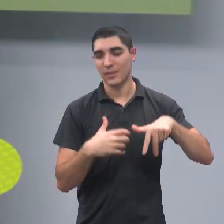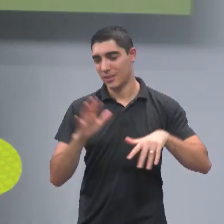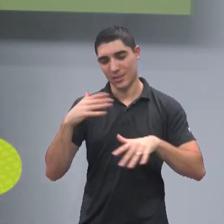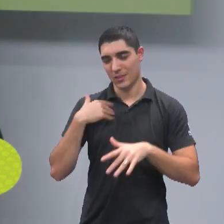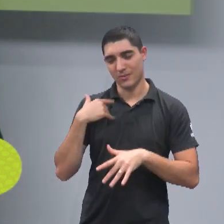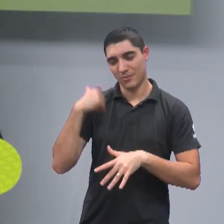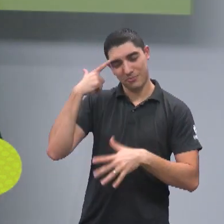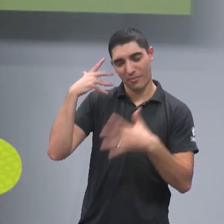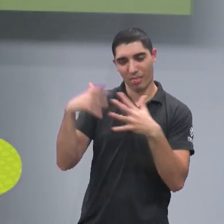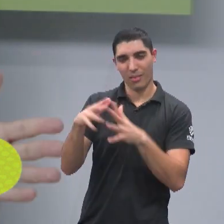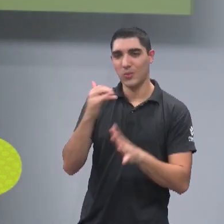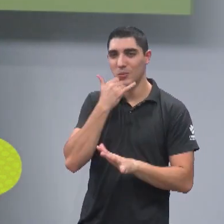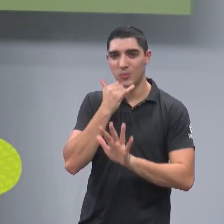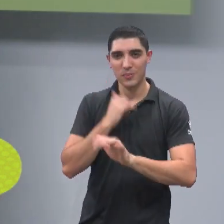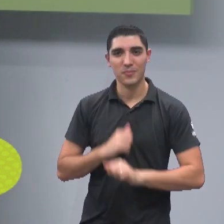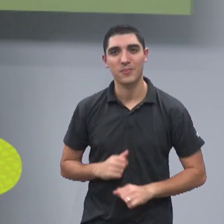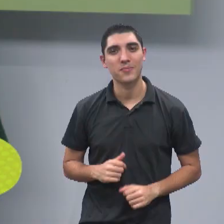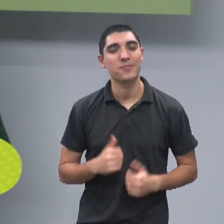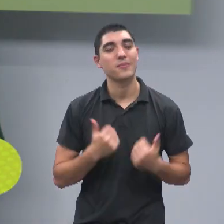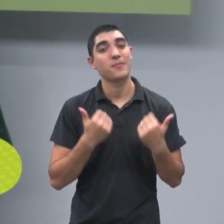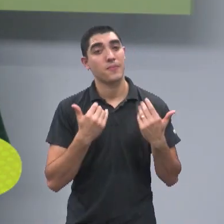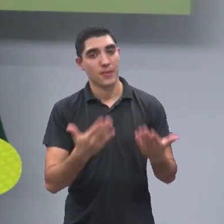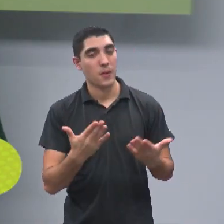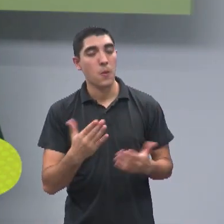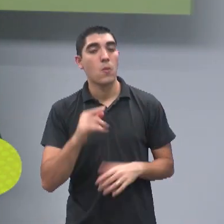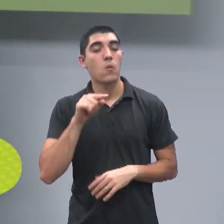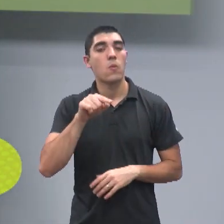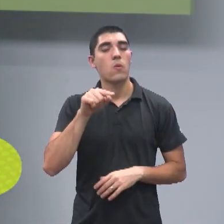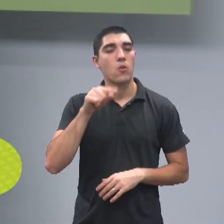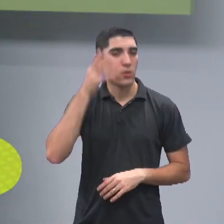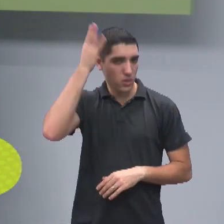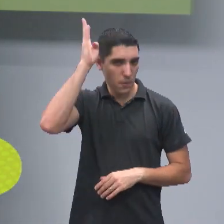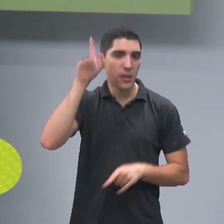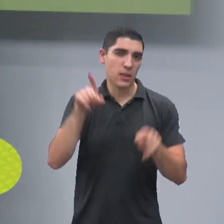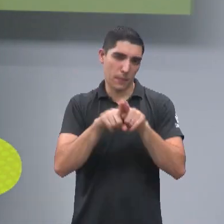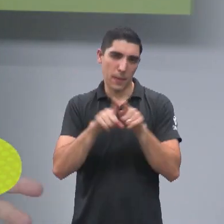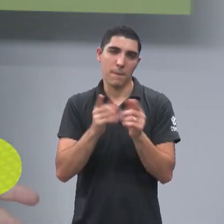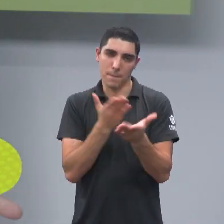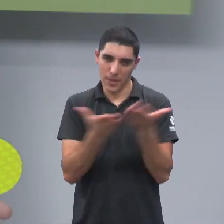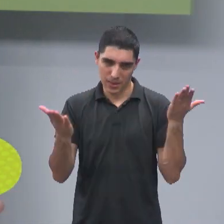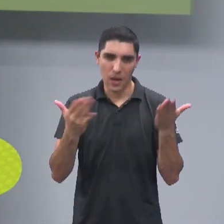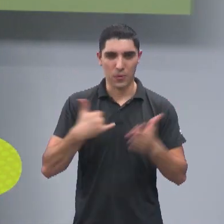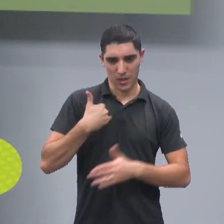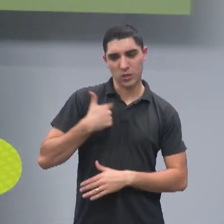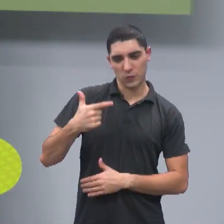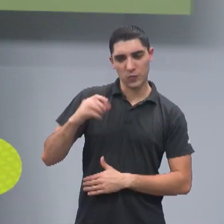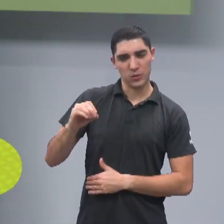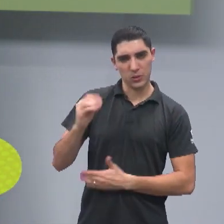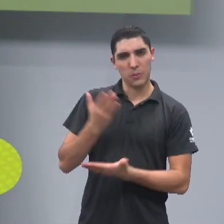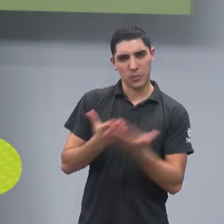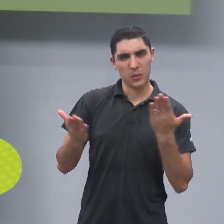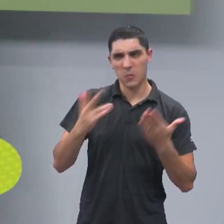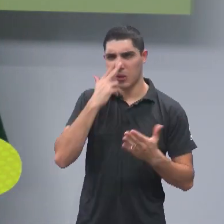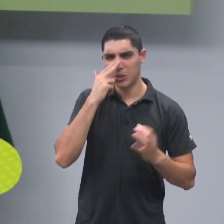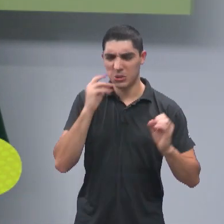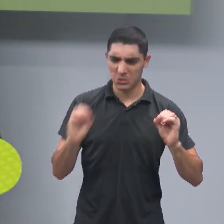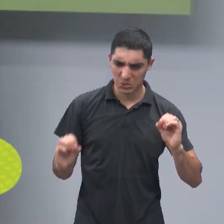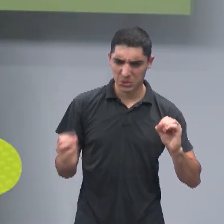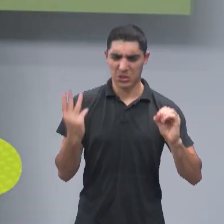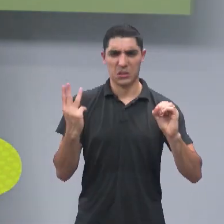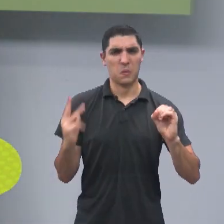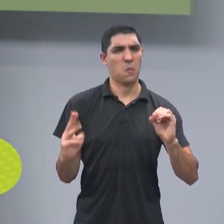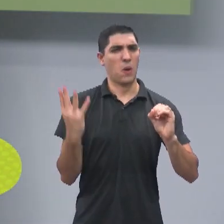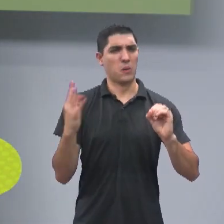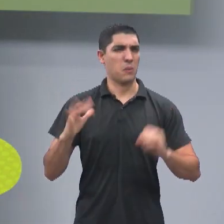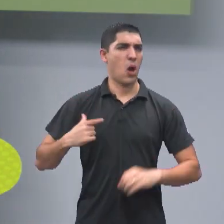falei. Enfim, o Taubaté também vem de derrota, né? Uma derrota até por goleada contra o Audax, foi 3 ou 4-0 para o Audax. O Taubaté